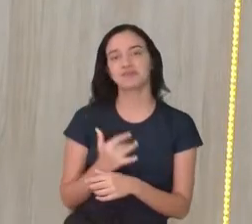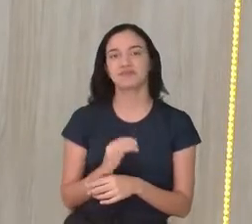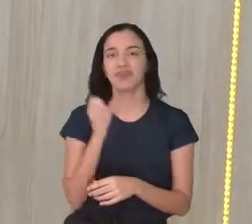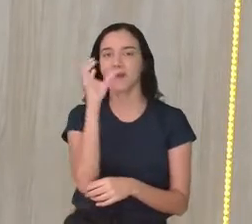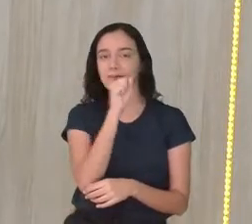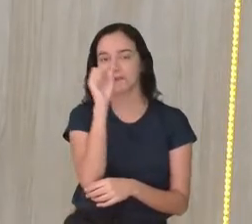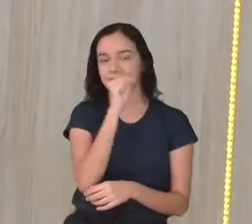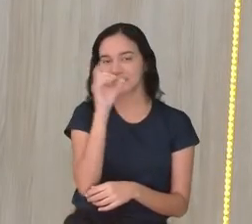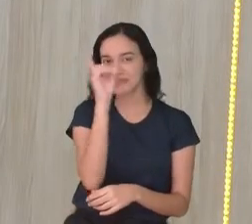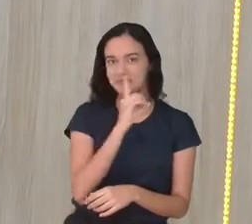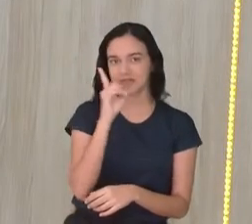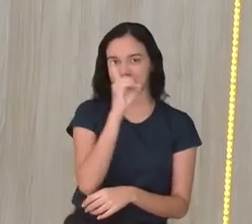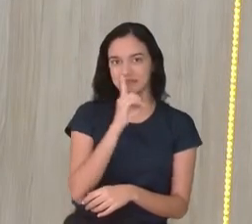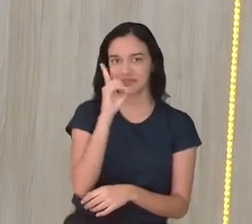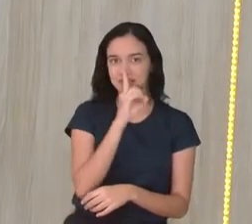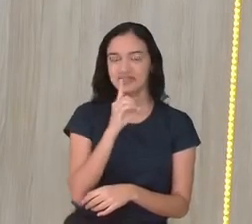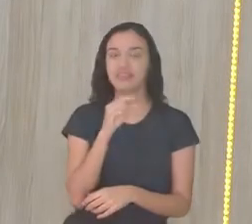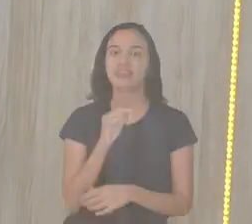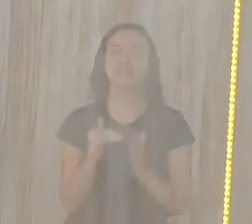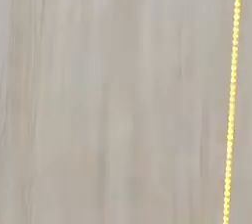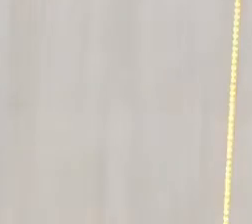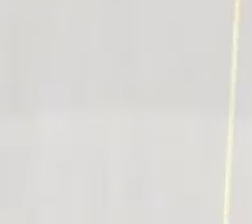que vem, pessoal.